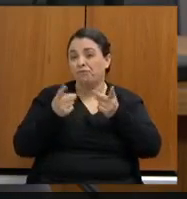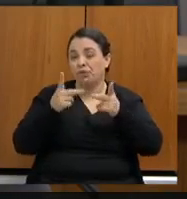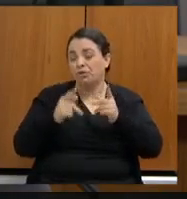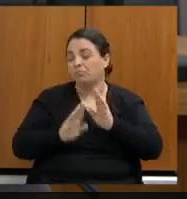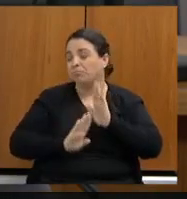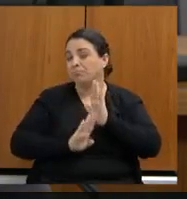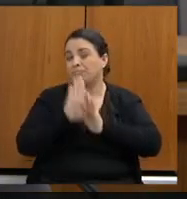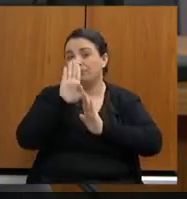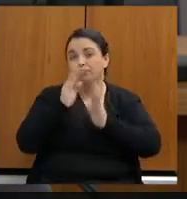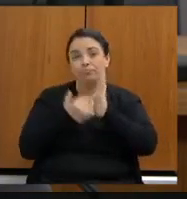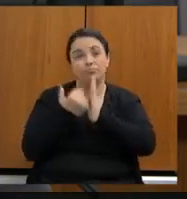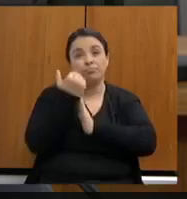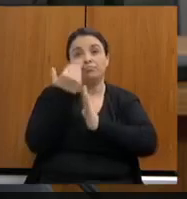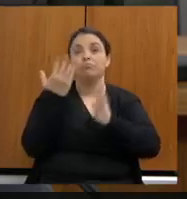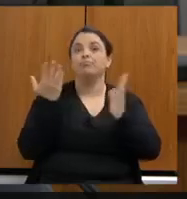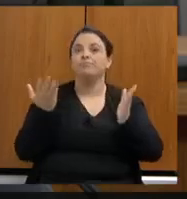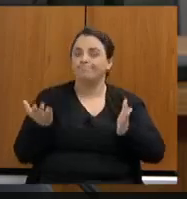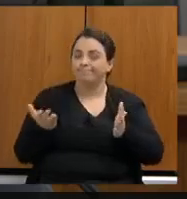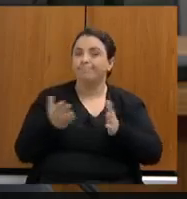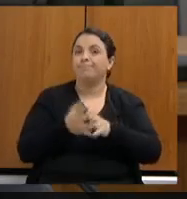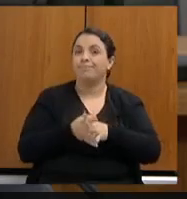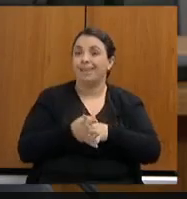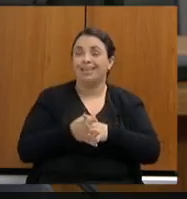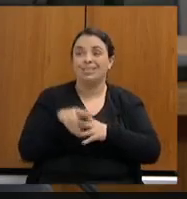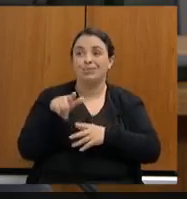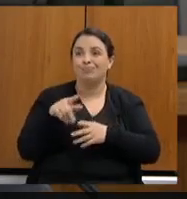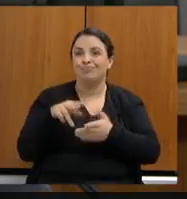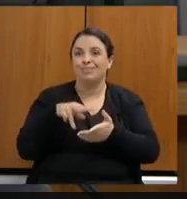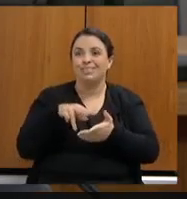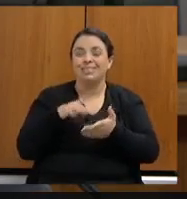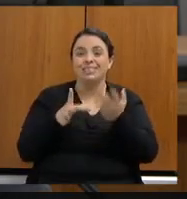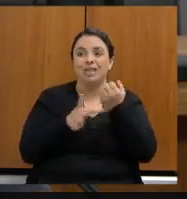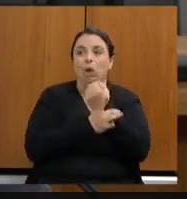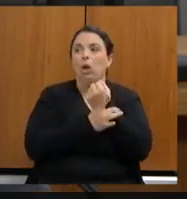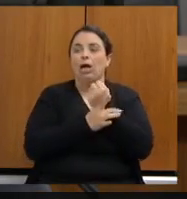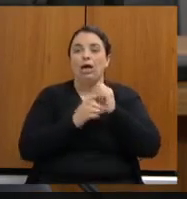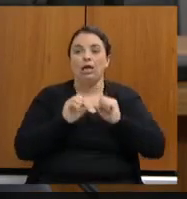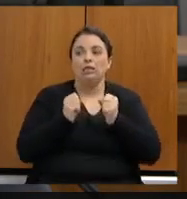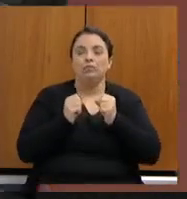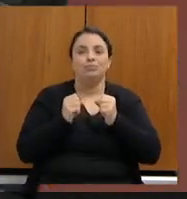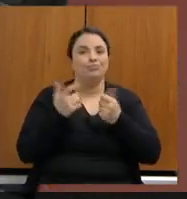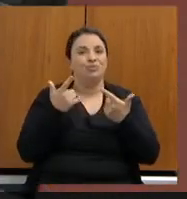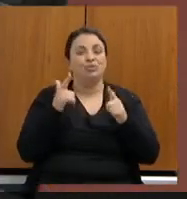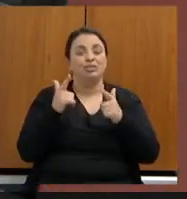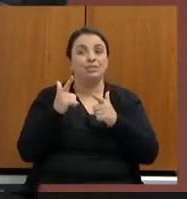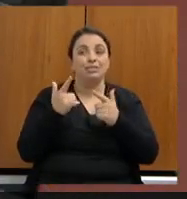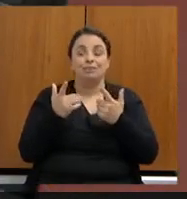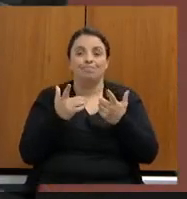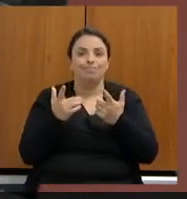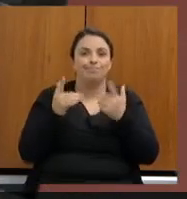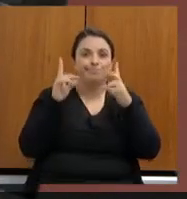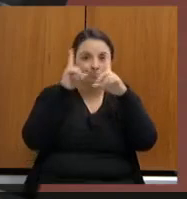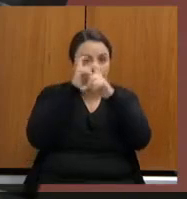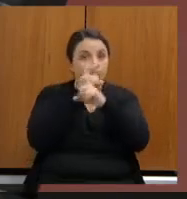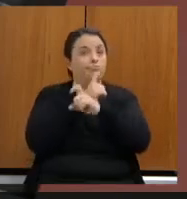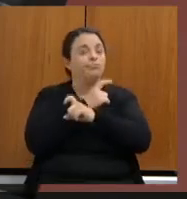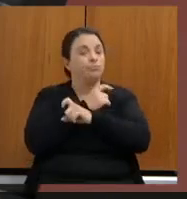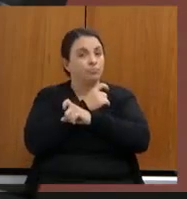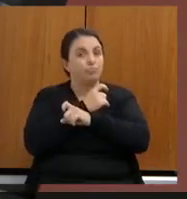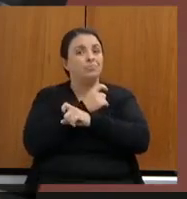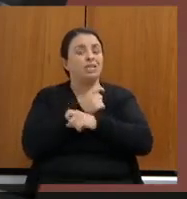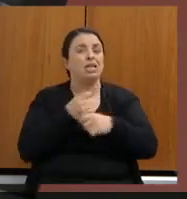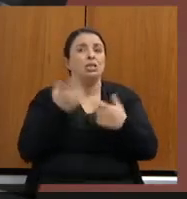fim eu queria dizer sim que eu não sei quantos mais traficantes os jovens